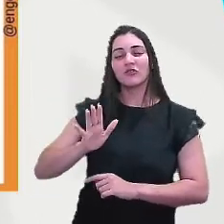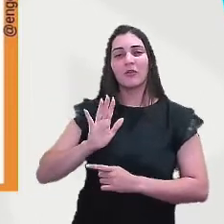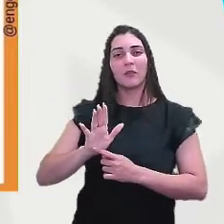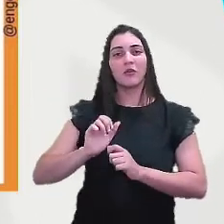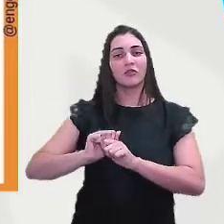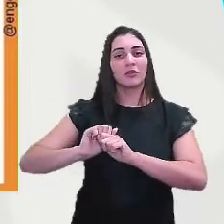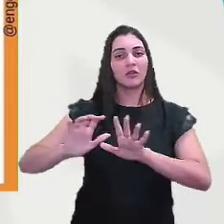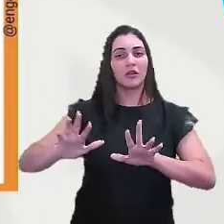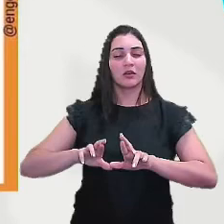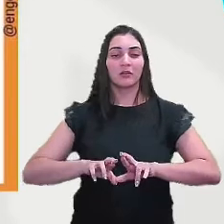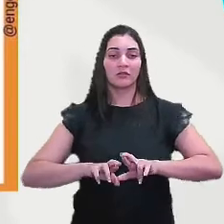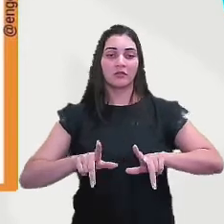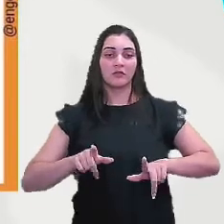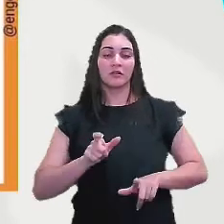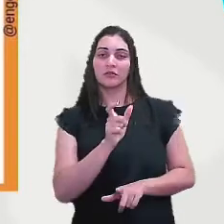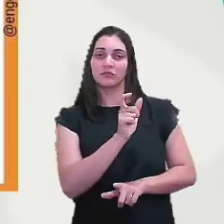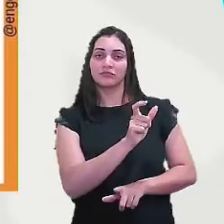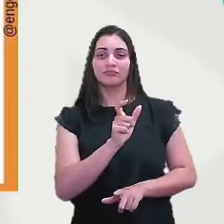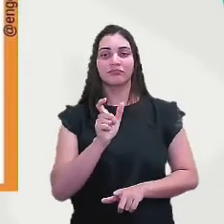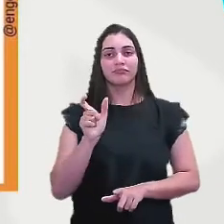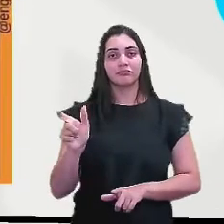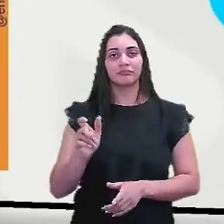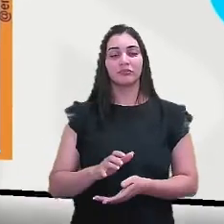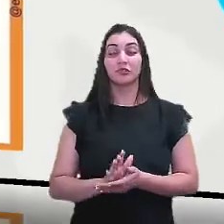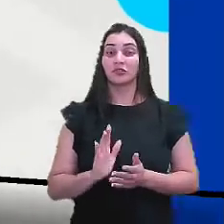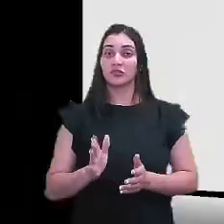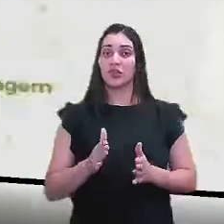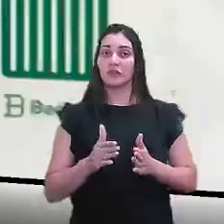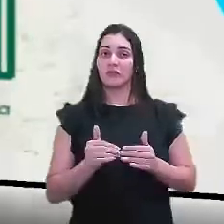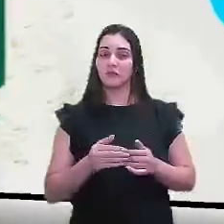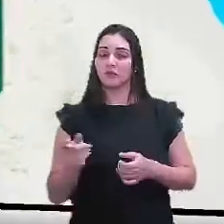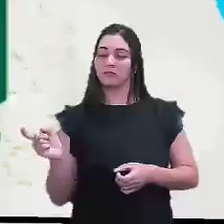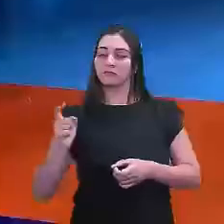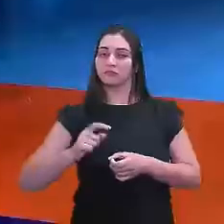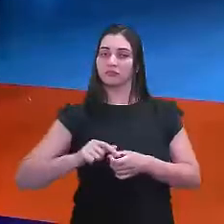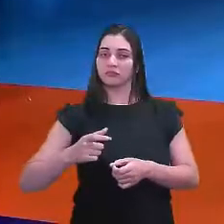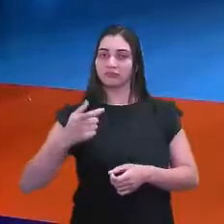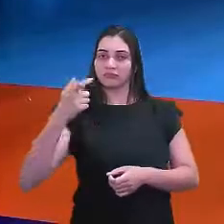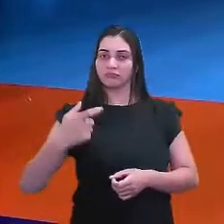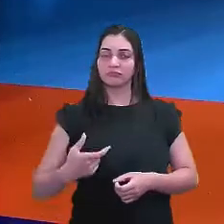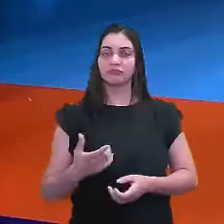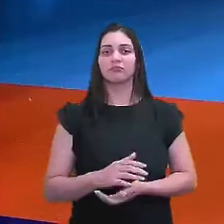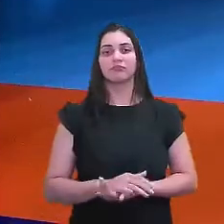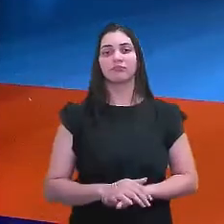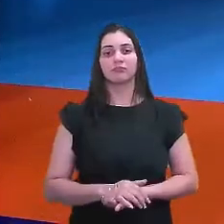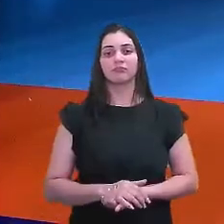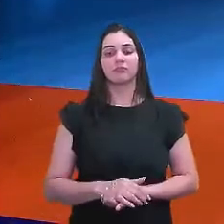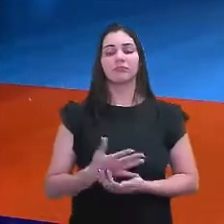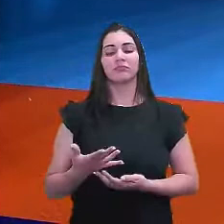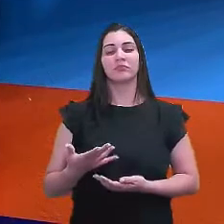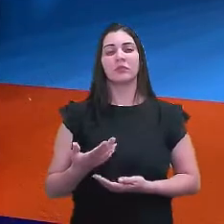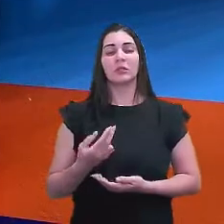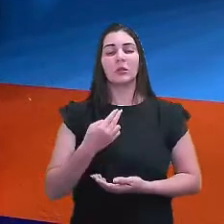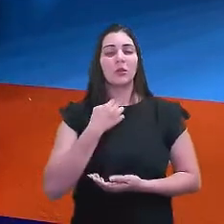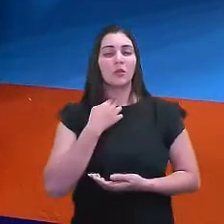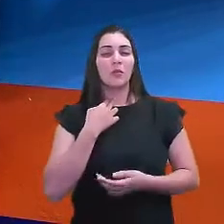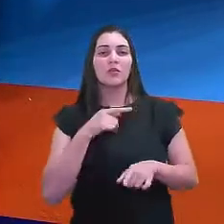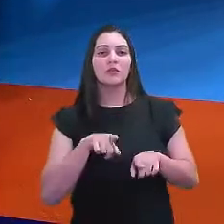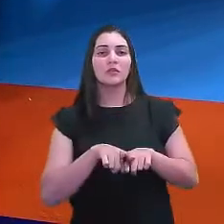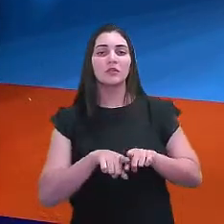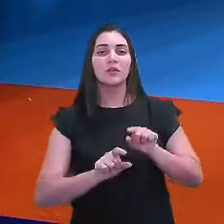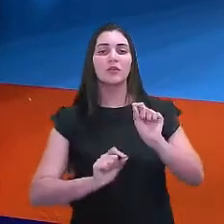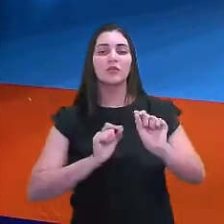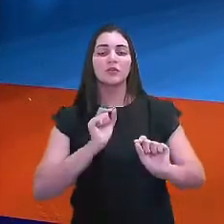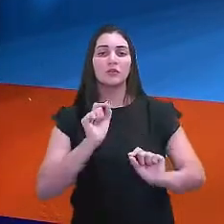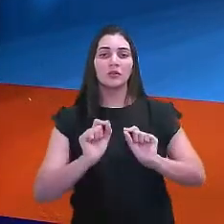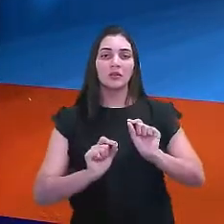a diferença de uma e de outra. E aí, já vou pedir para a produção voltar aqui comigo, tá? Volta aqui comigo, por favor, produção. E eu não posso também deixar de,